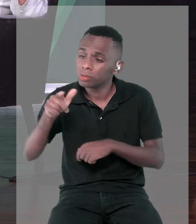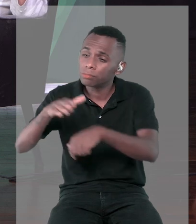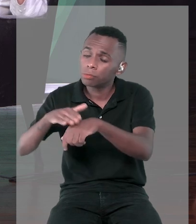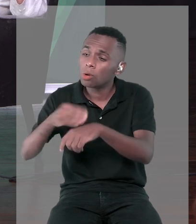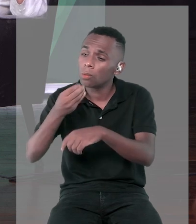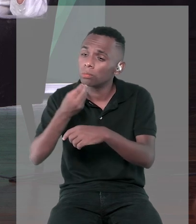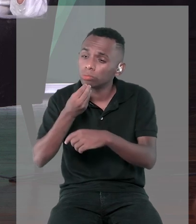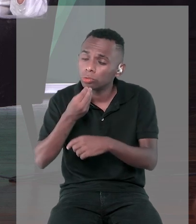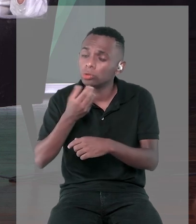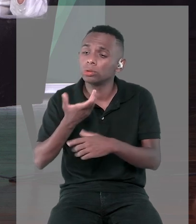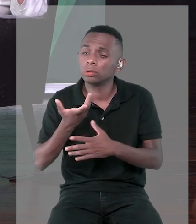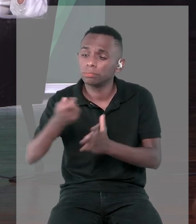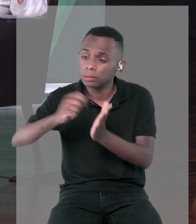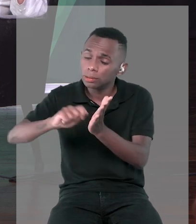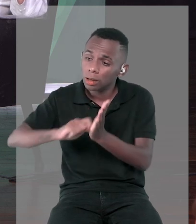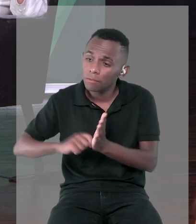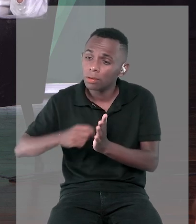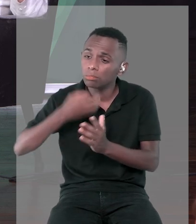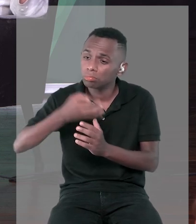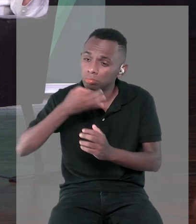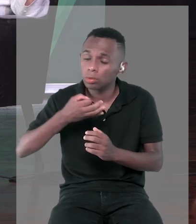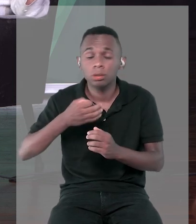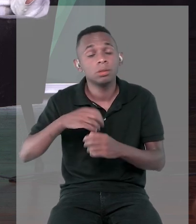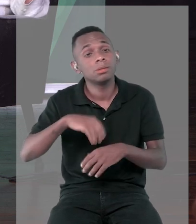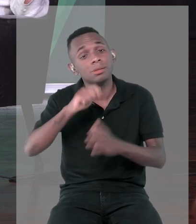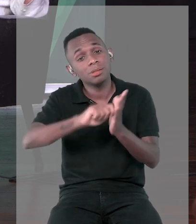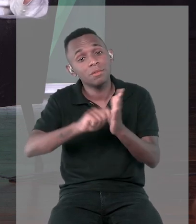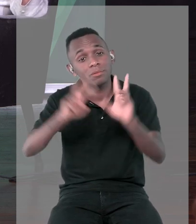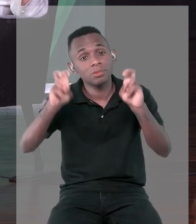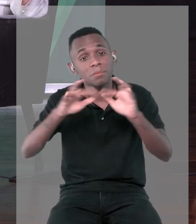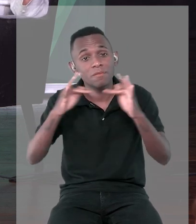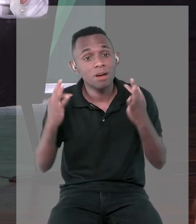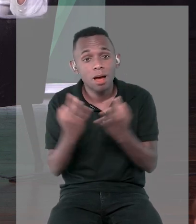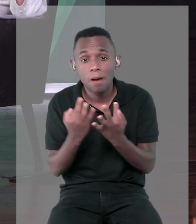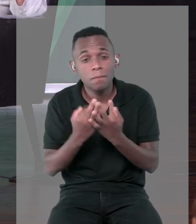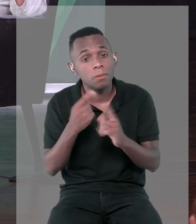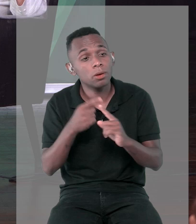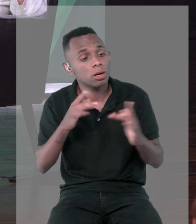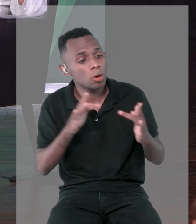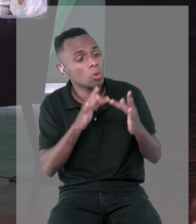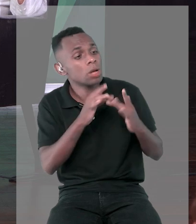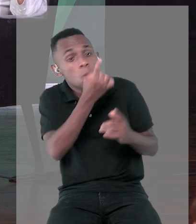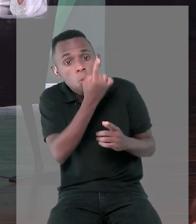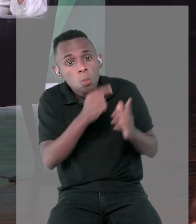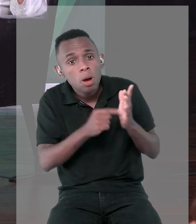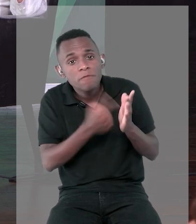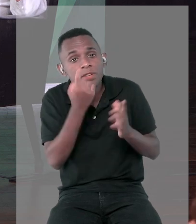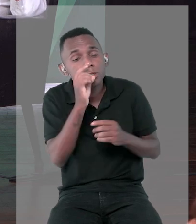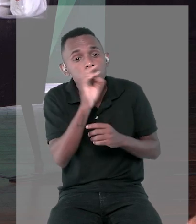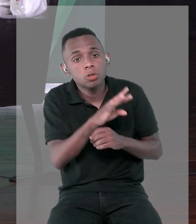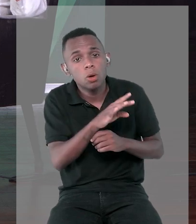que ele escrevesse, ele escreveu a história da família. Ele só viu a Clarice uma vez,